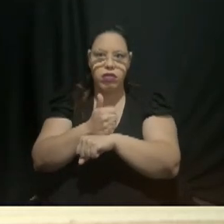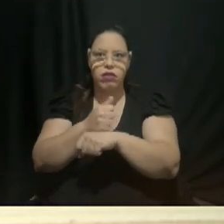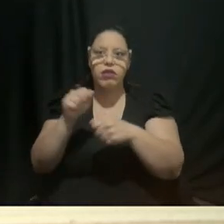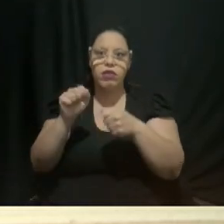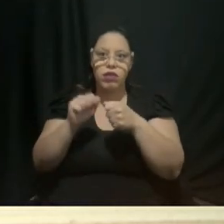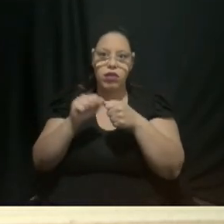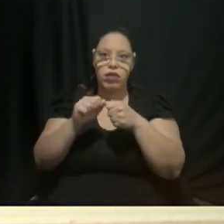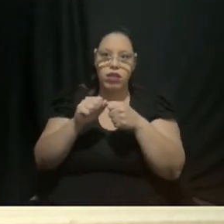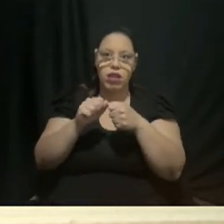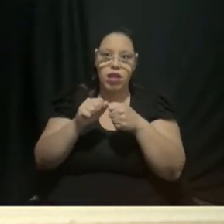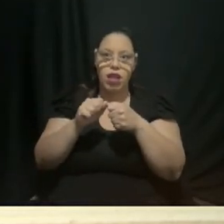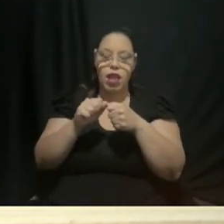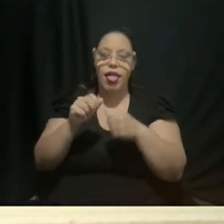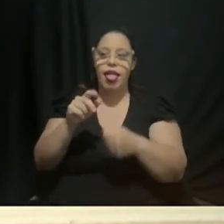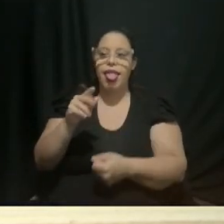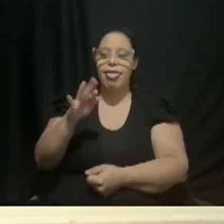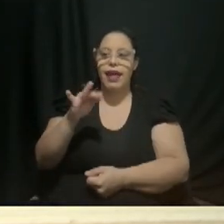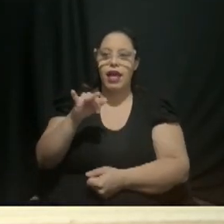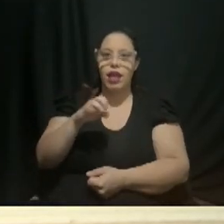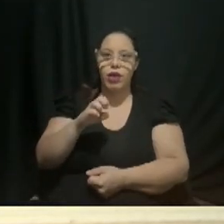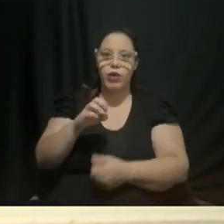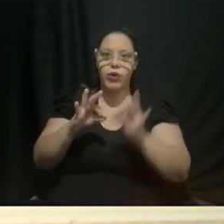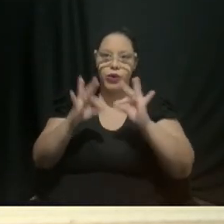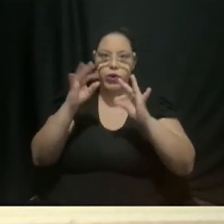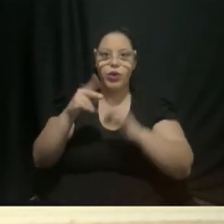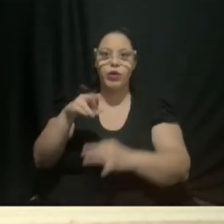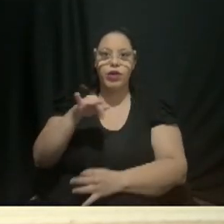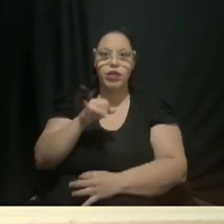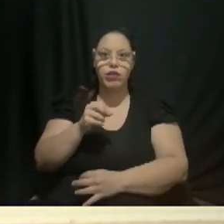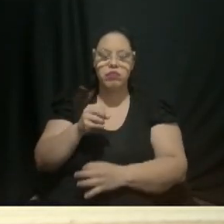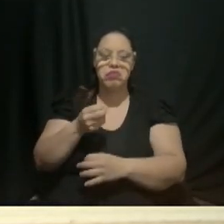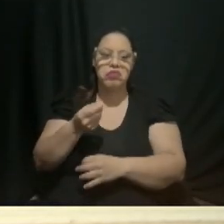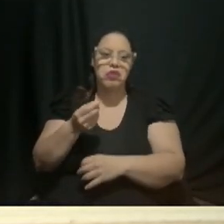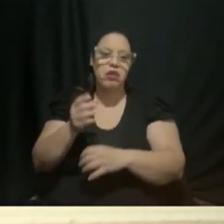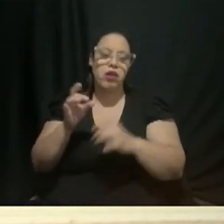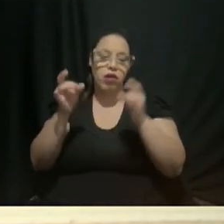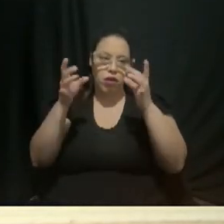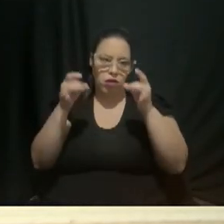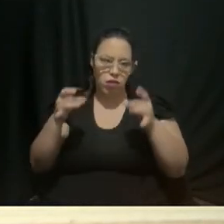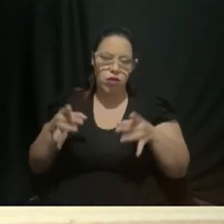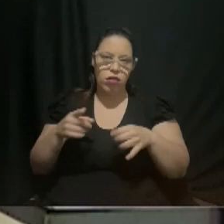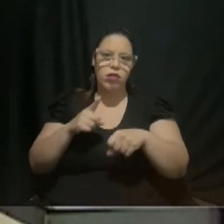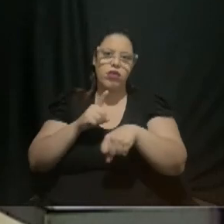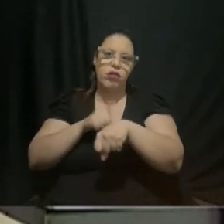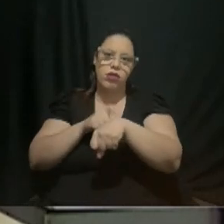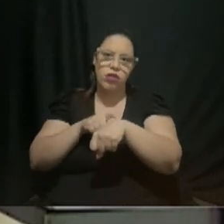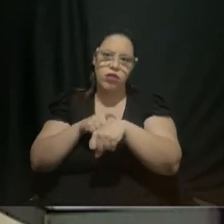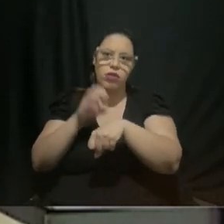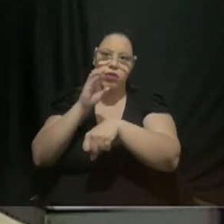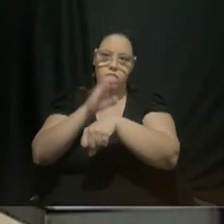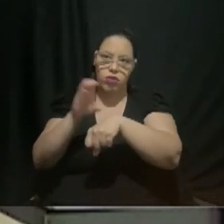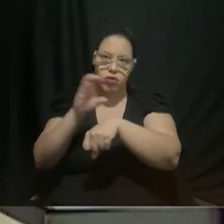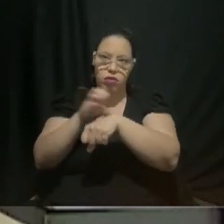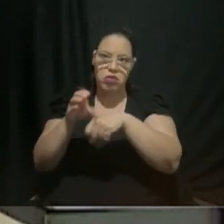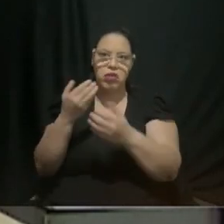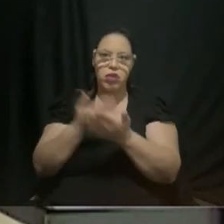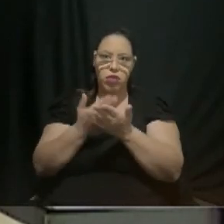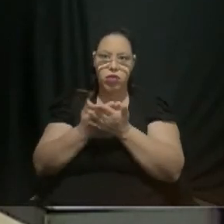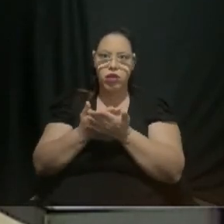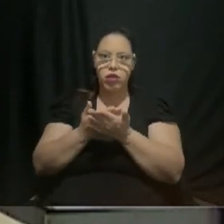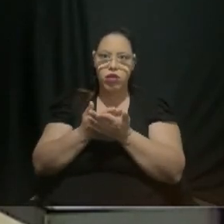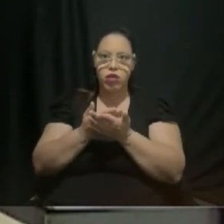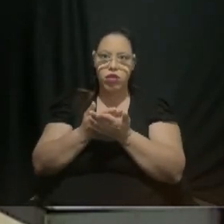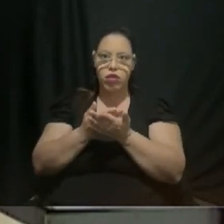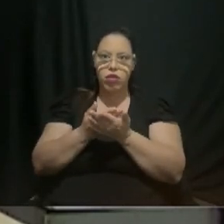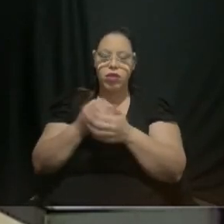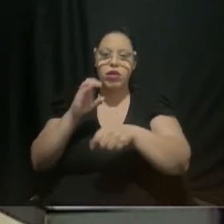agora eu tô evoluindo, né? Você fez alguma especialização? Nesse tempo, assim, você fez algum curso, estudou alguma coisa? Eu fiz só um cursinho de gastronomia